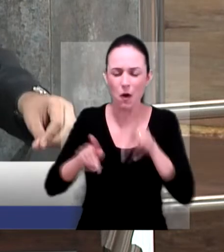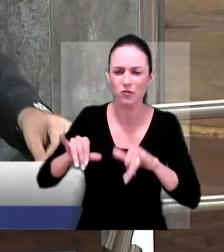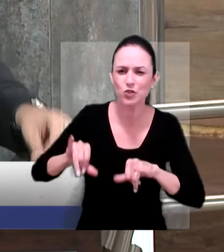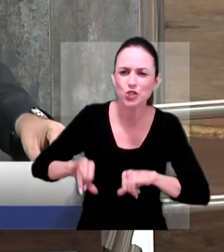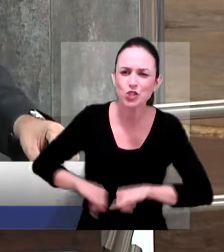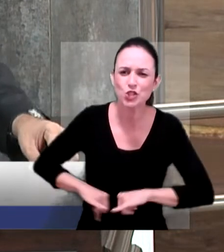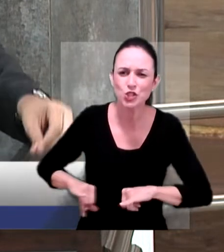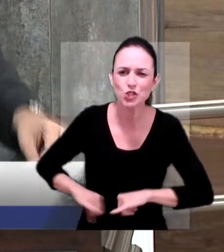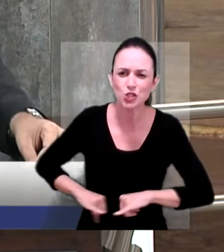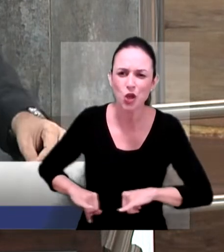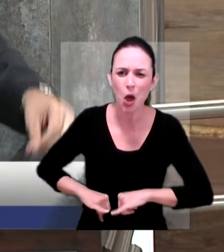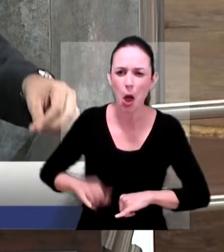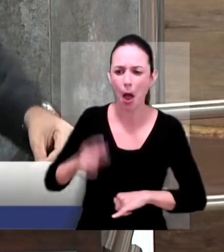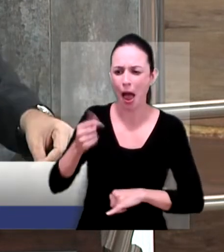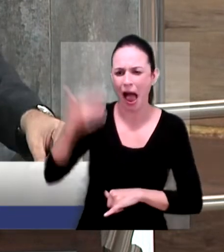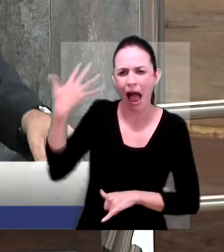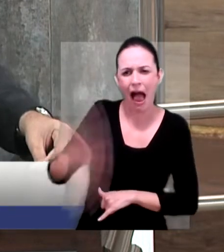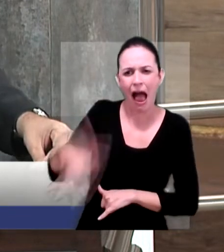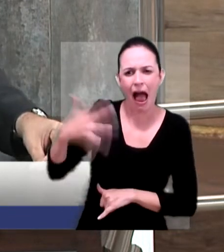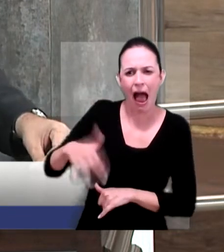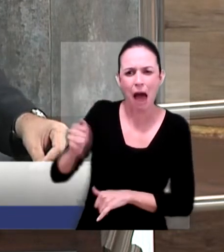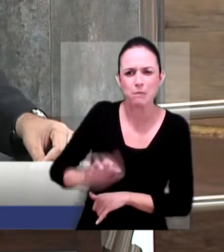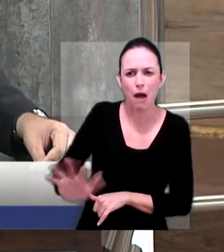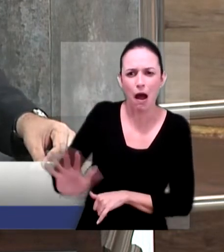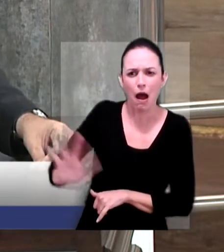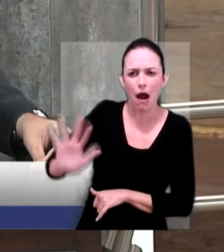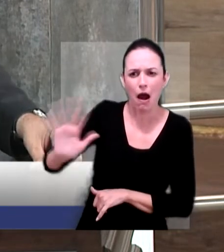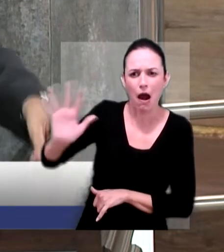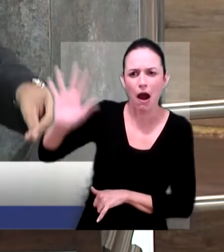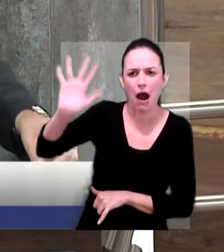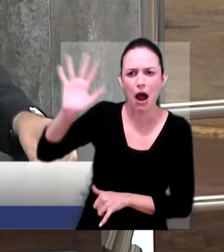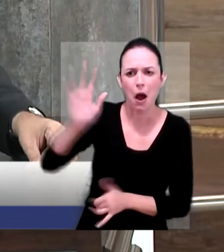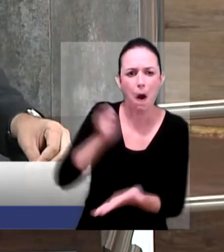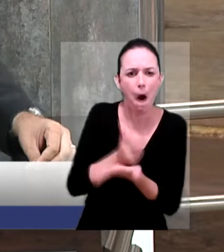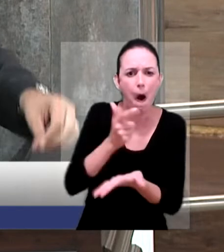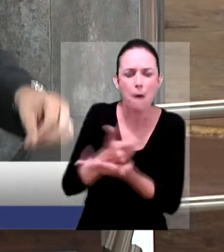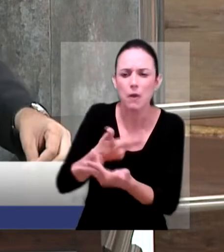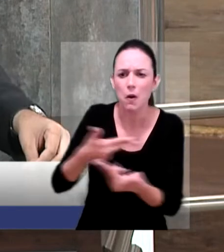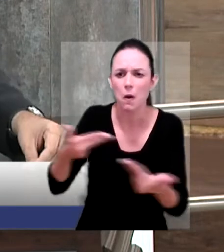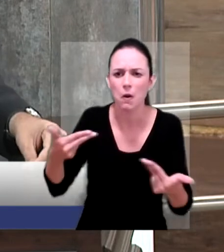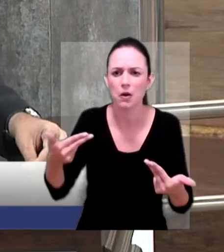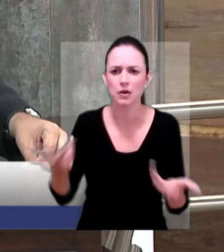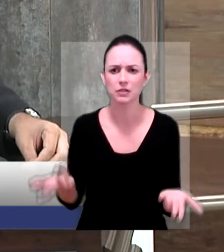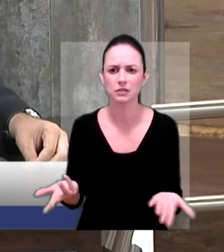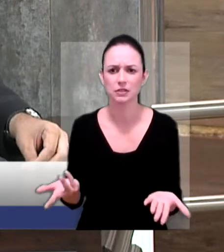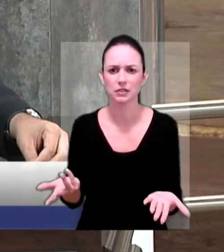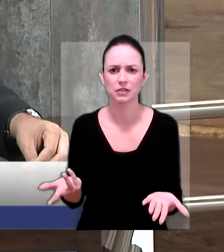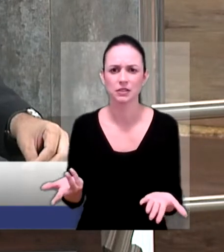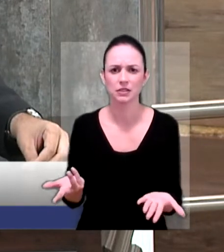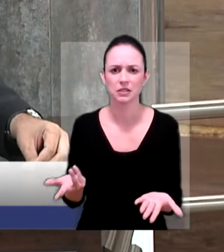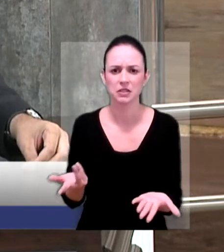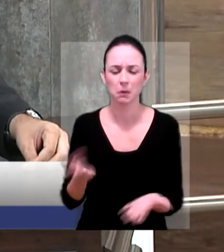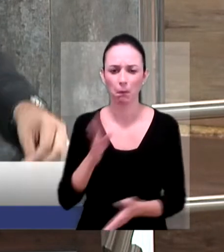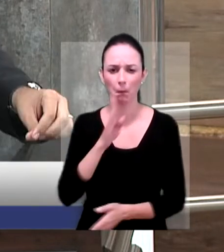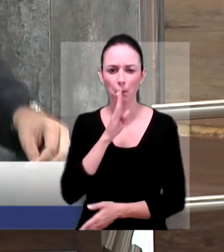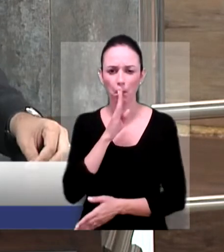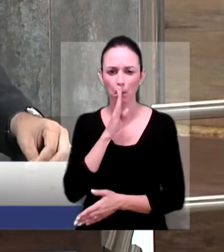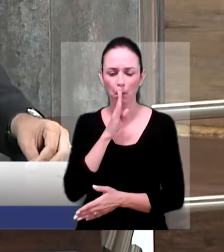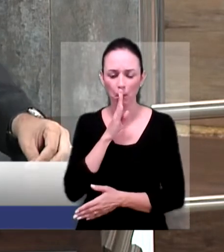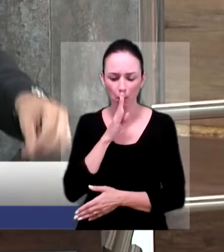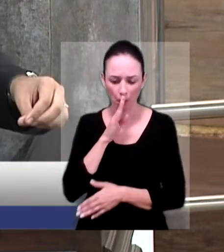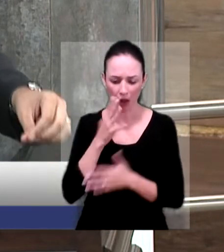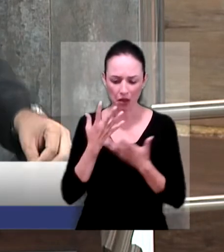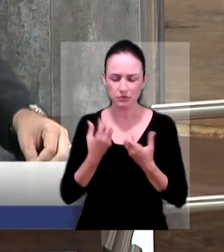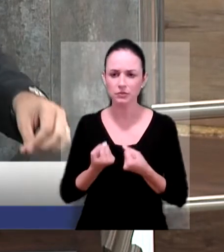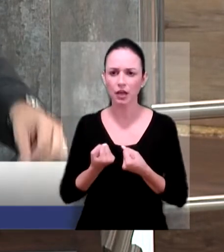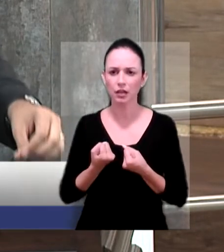preços exorbitantes de concessões e de outros problemas na cidade, e mesmo assim se cala. A